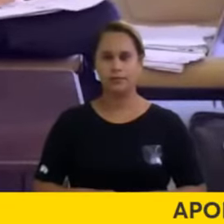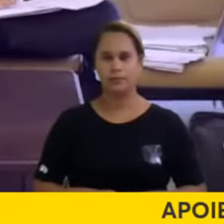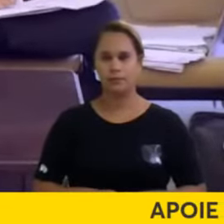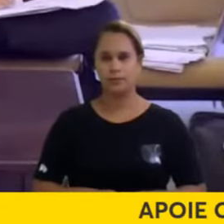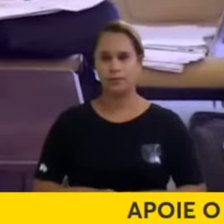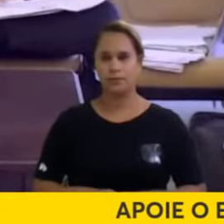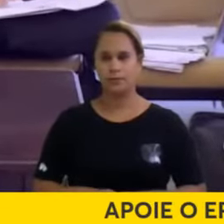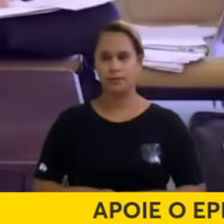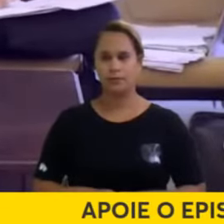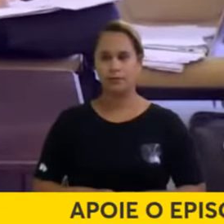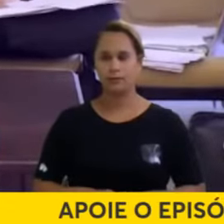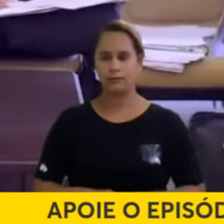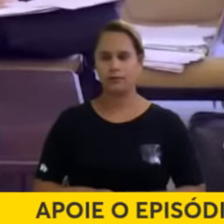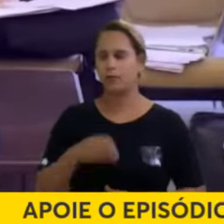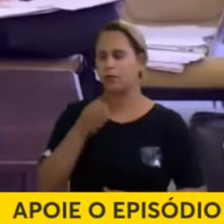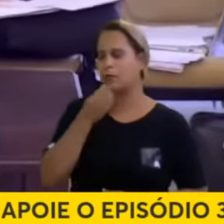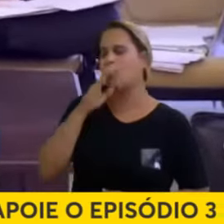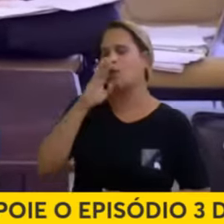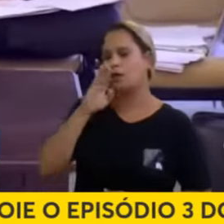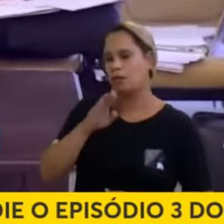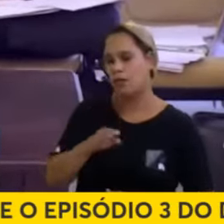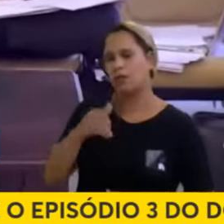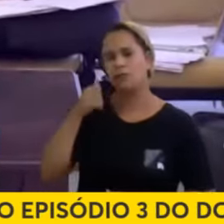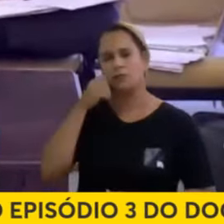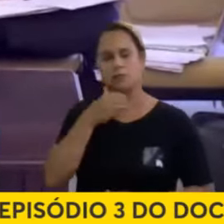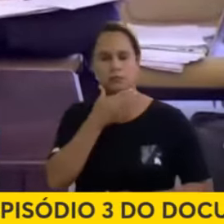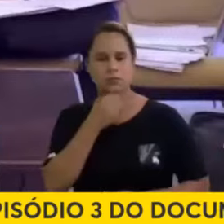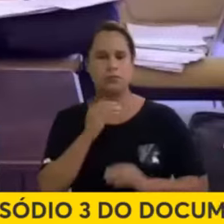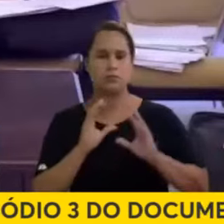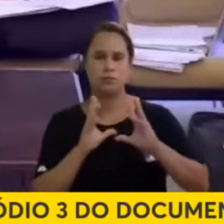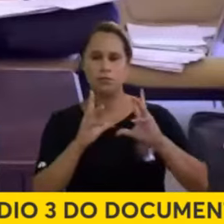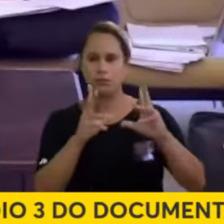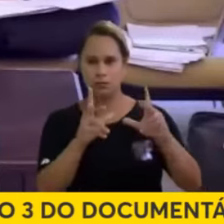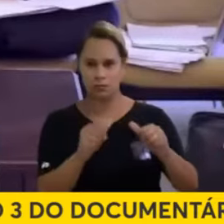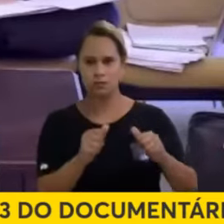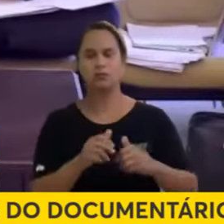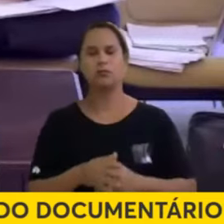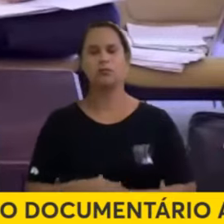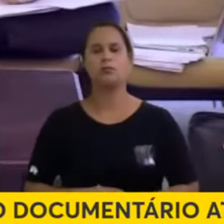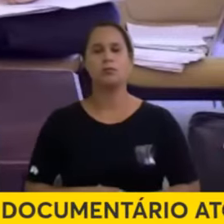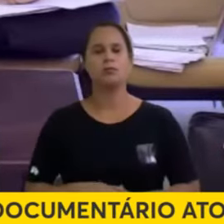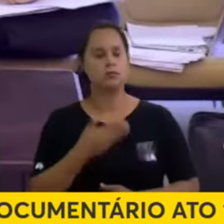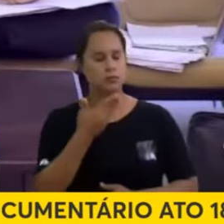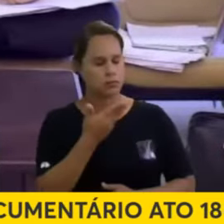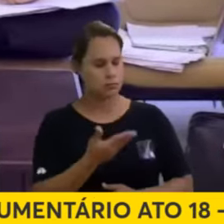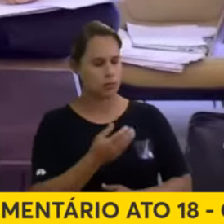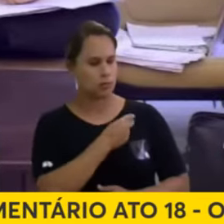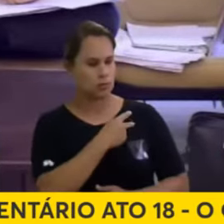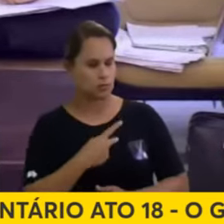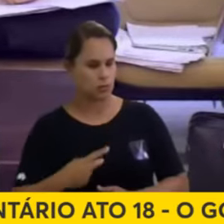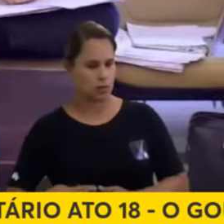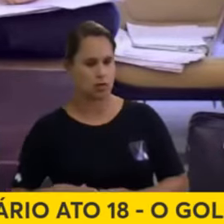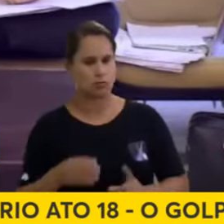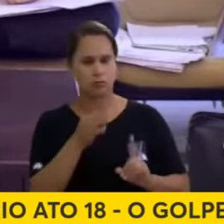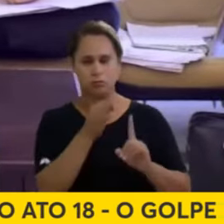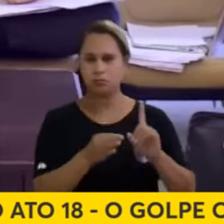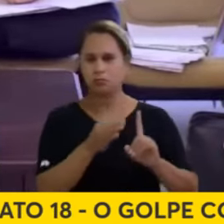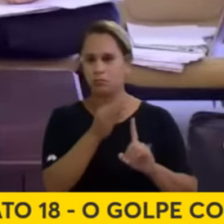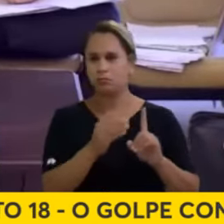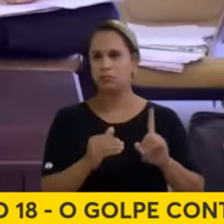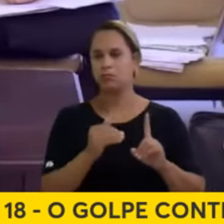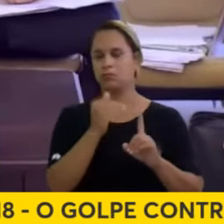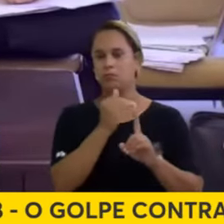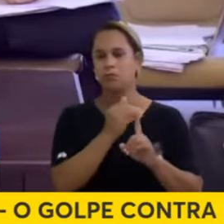Paraná Boa tarde a todas e a todos senhor excelentíssimo senhor presidente Desembargador seguro Roberto